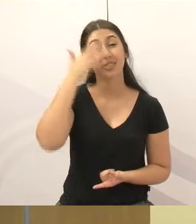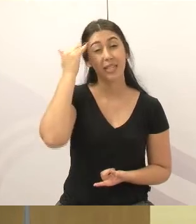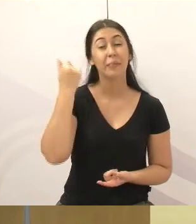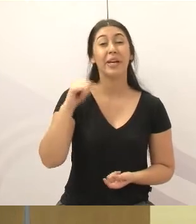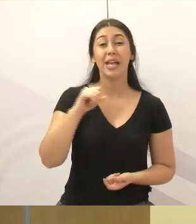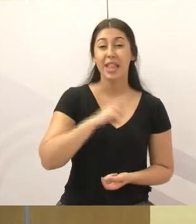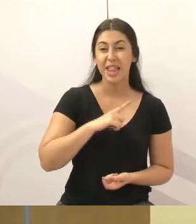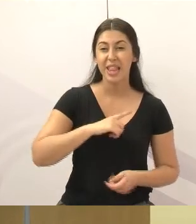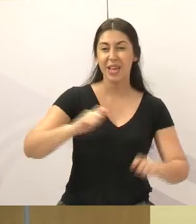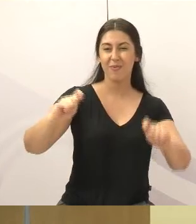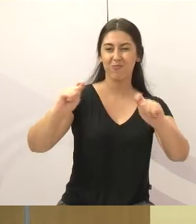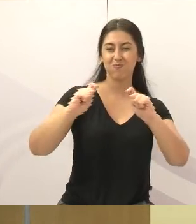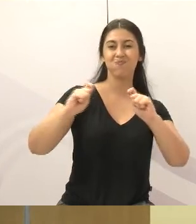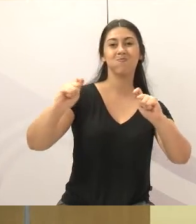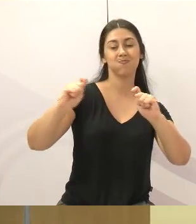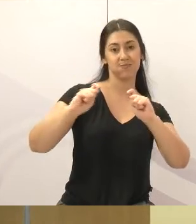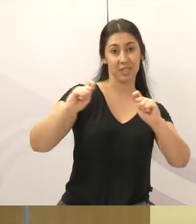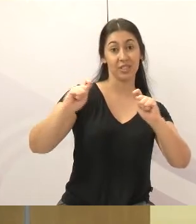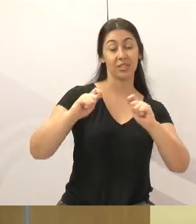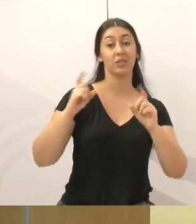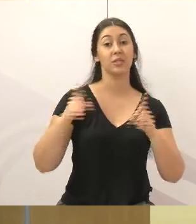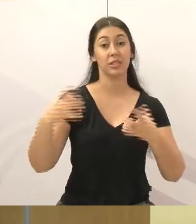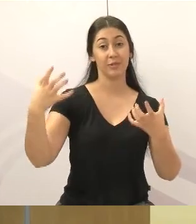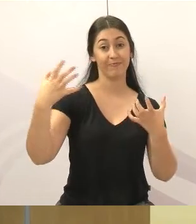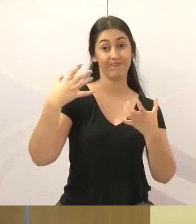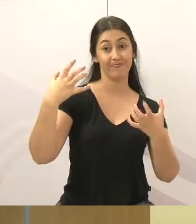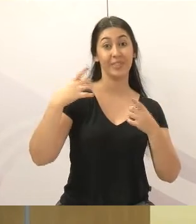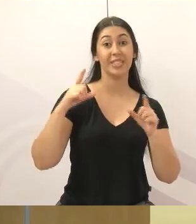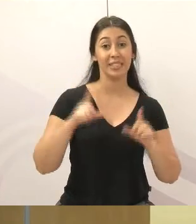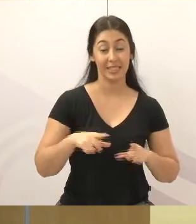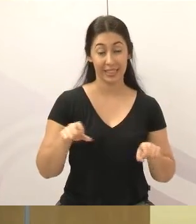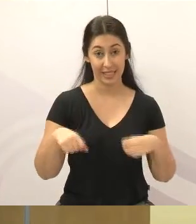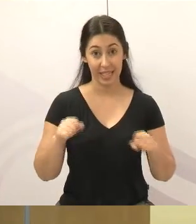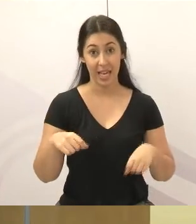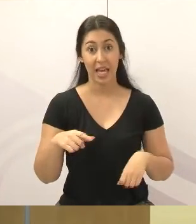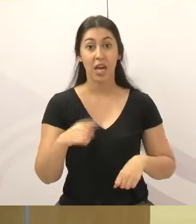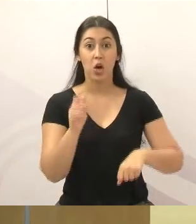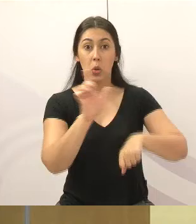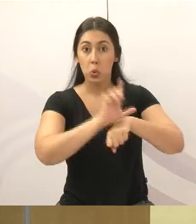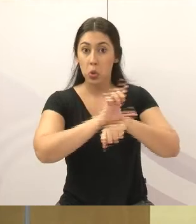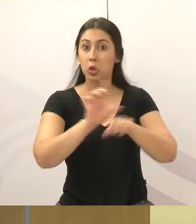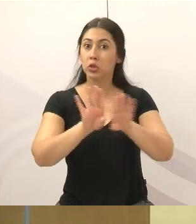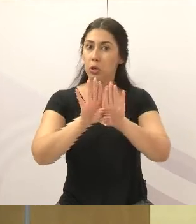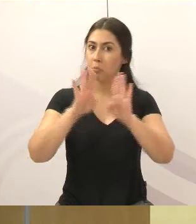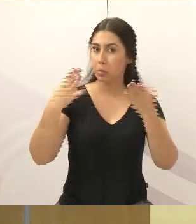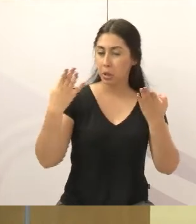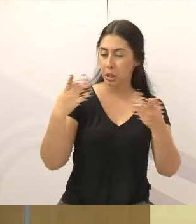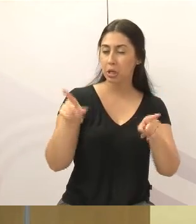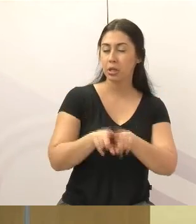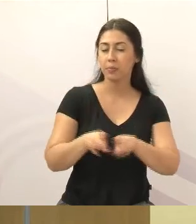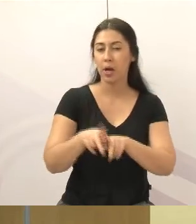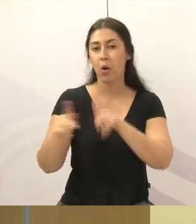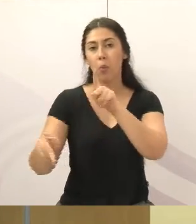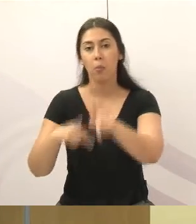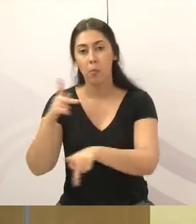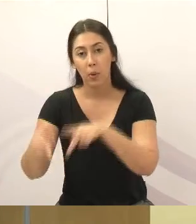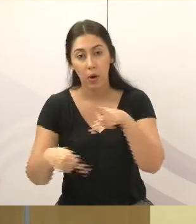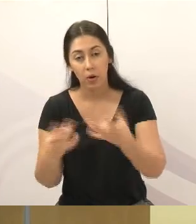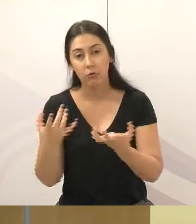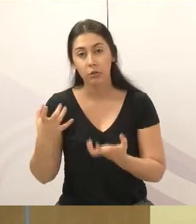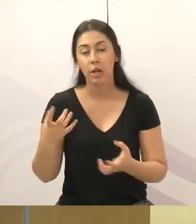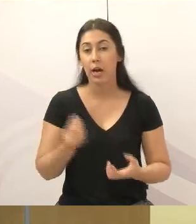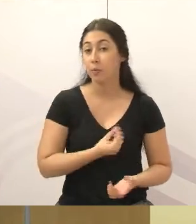pressão dos dois lados, da reabertura do comércio, da população e do povo, e aí a gente tem que ter um